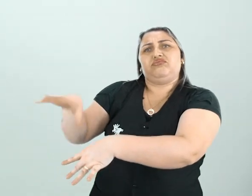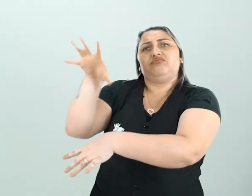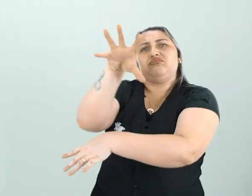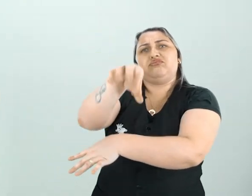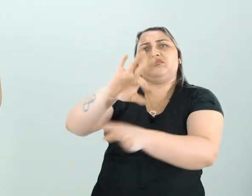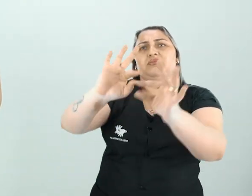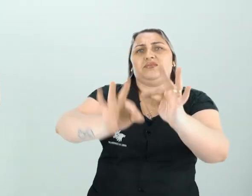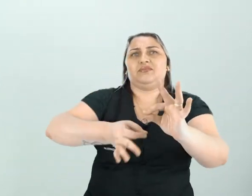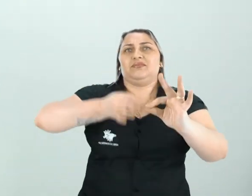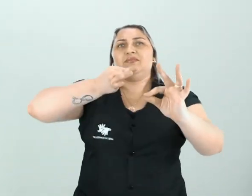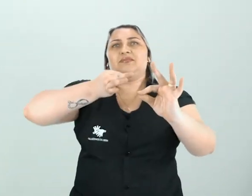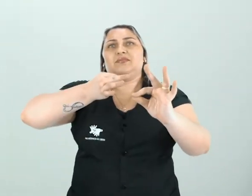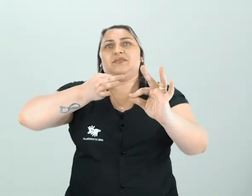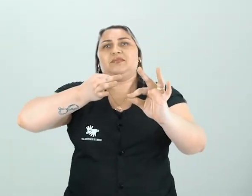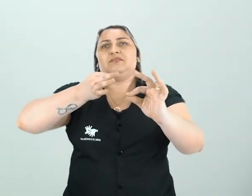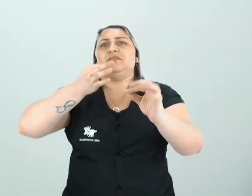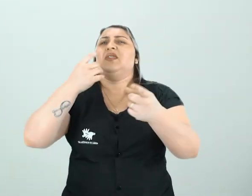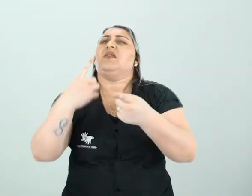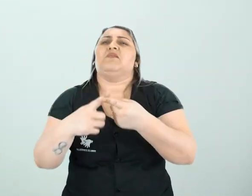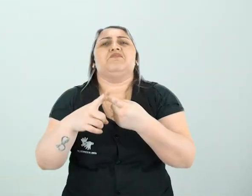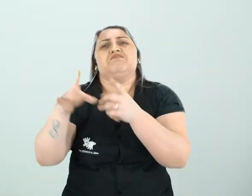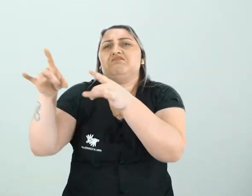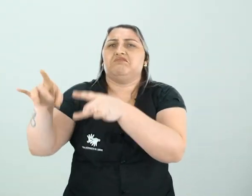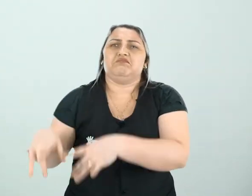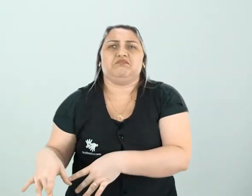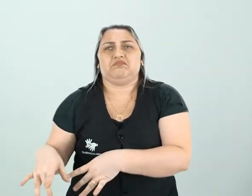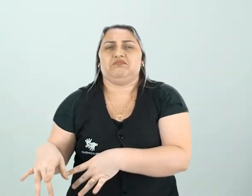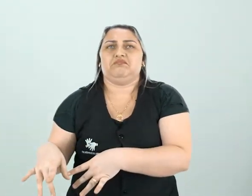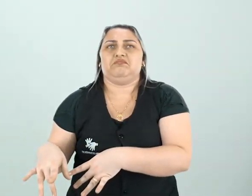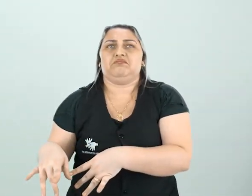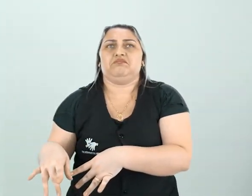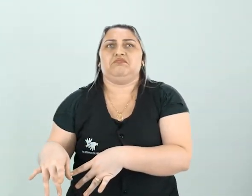uvas? Por que será que ela desistiu?